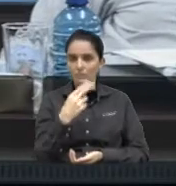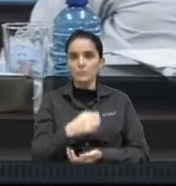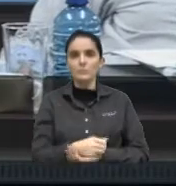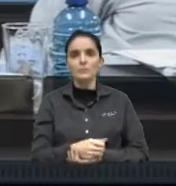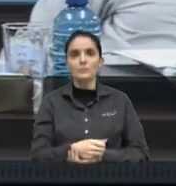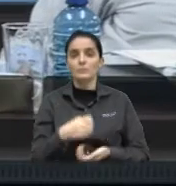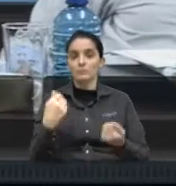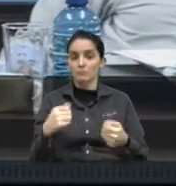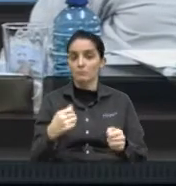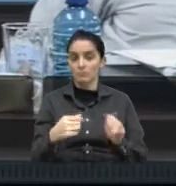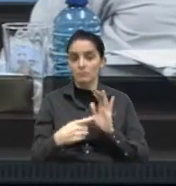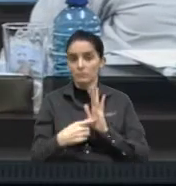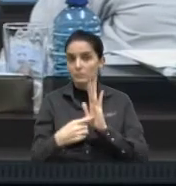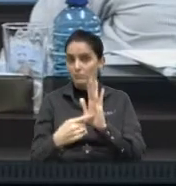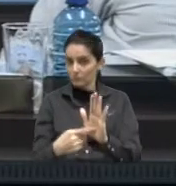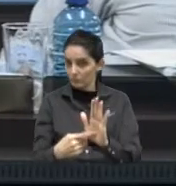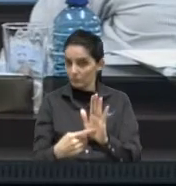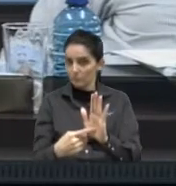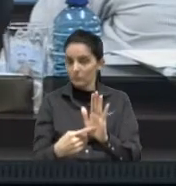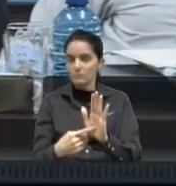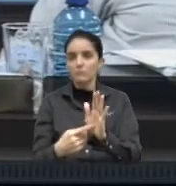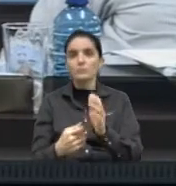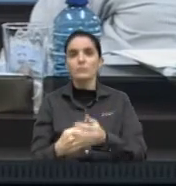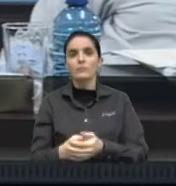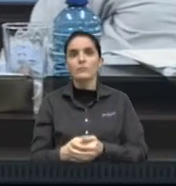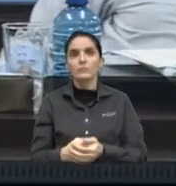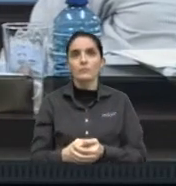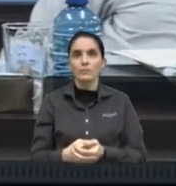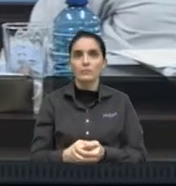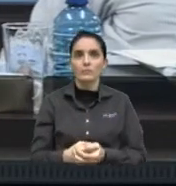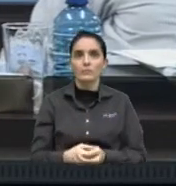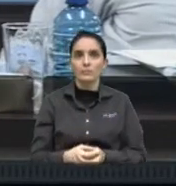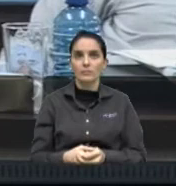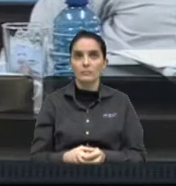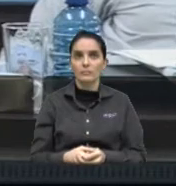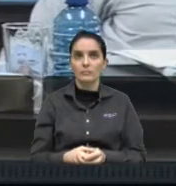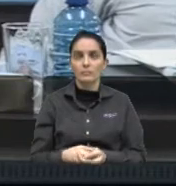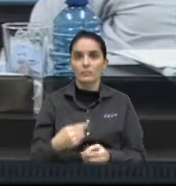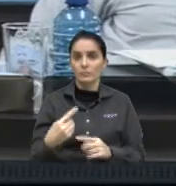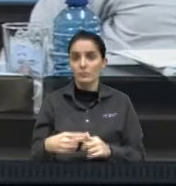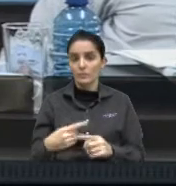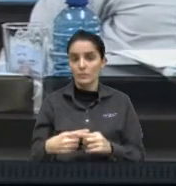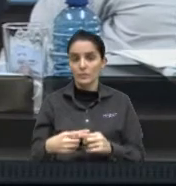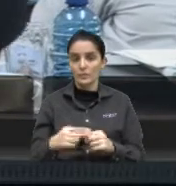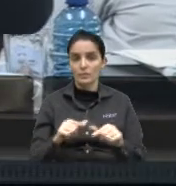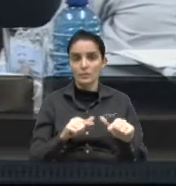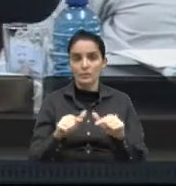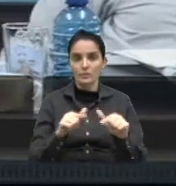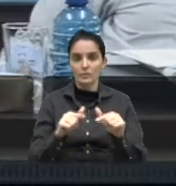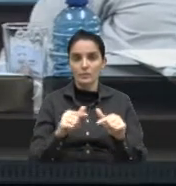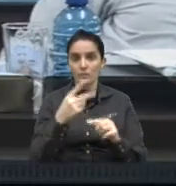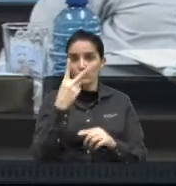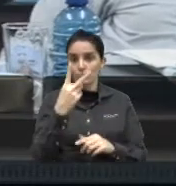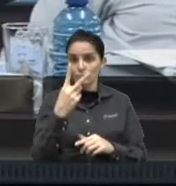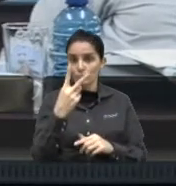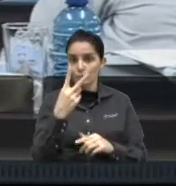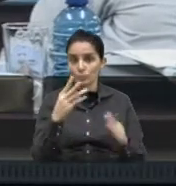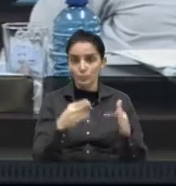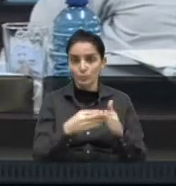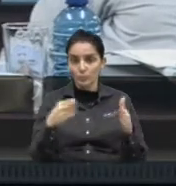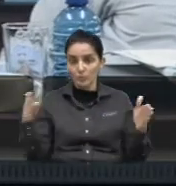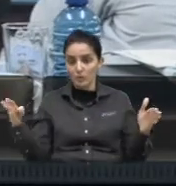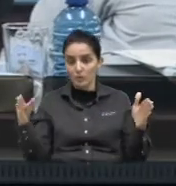ser colocados eles devem ser enfatizados aqui porque nós estamos trabalhando duas horas a mais em plenário